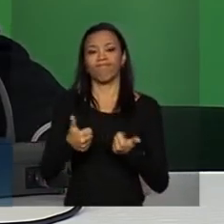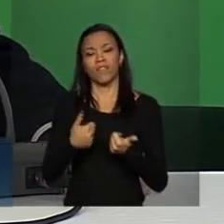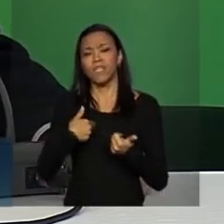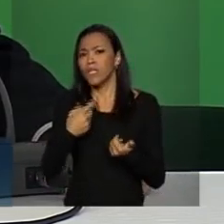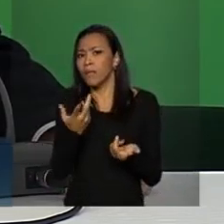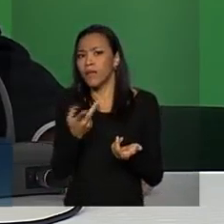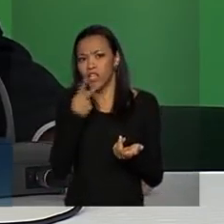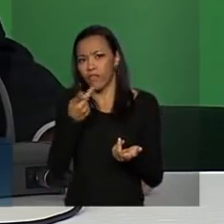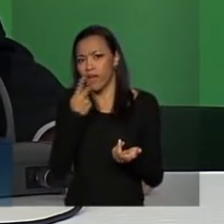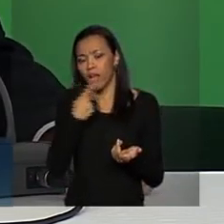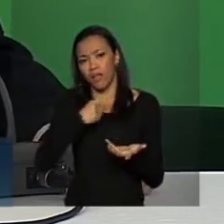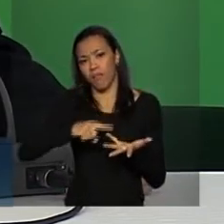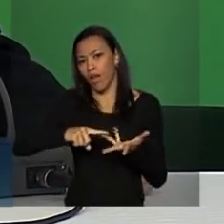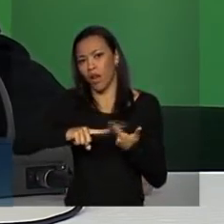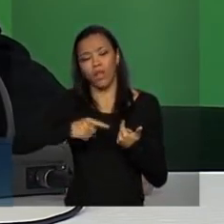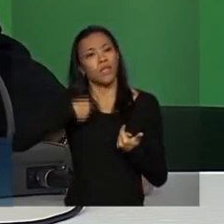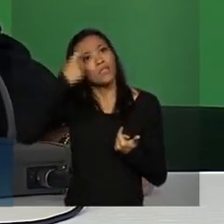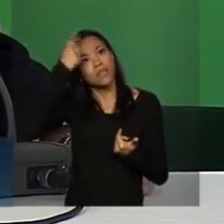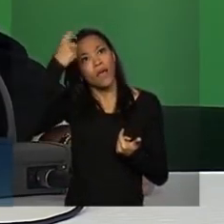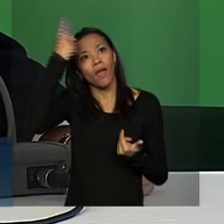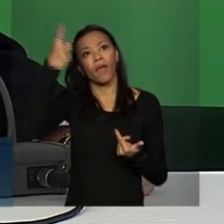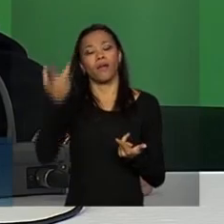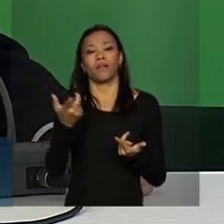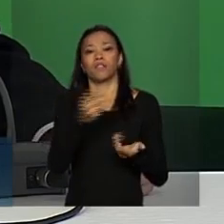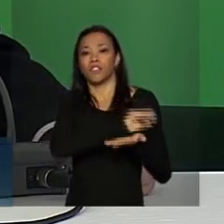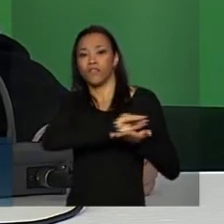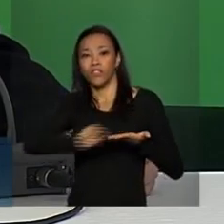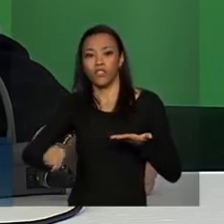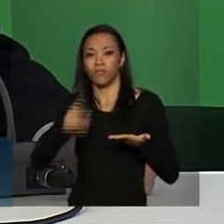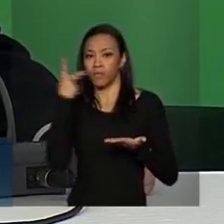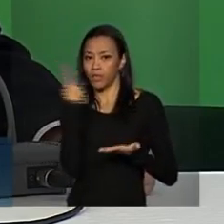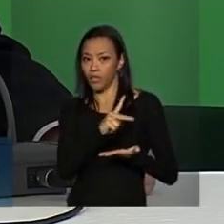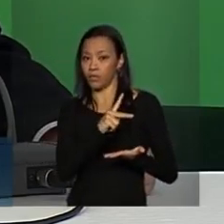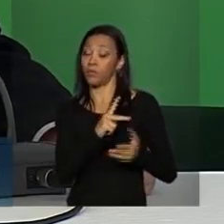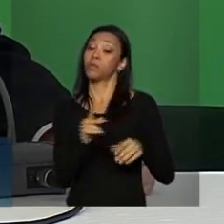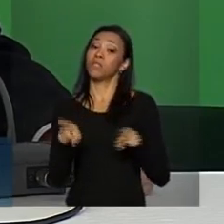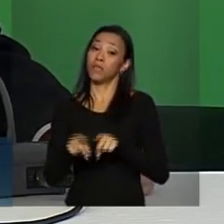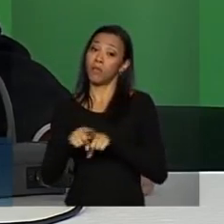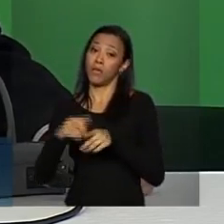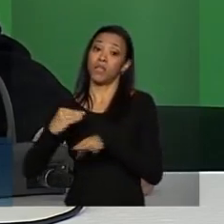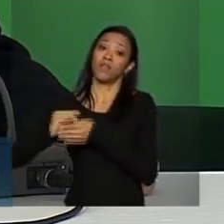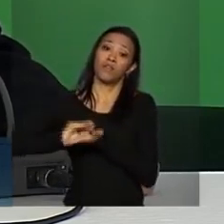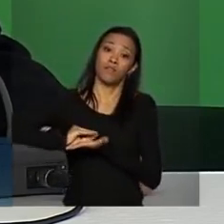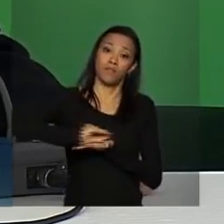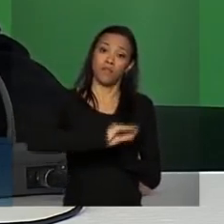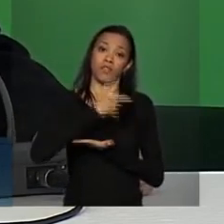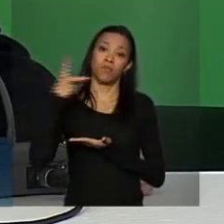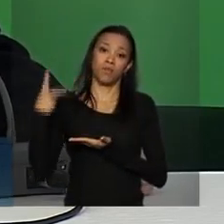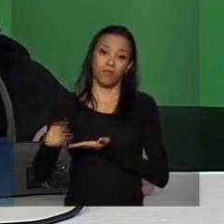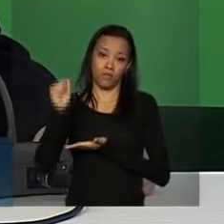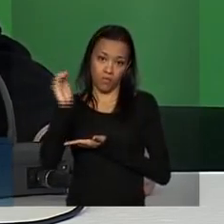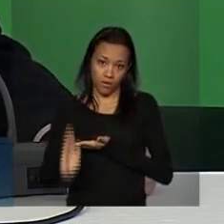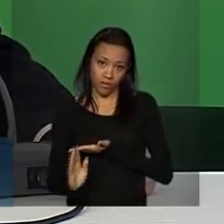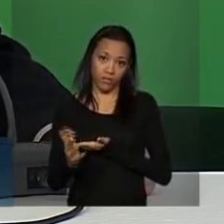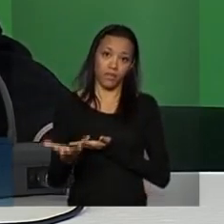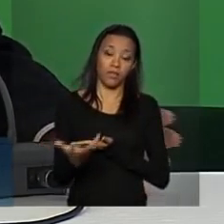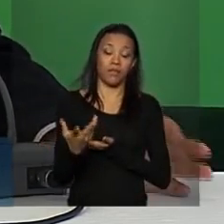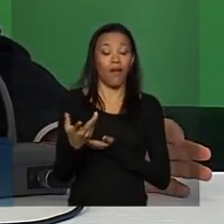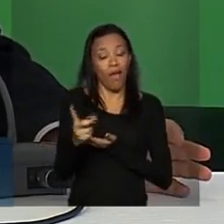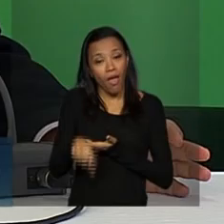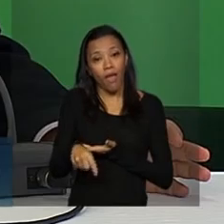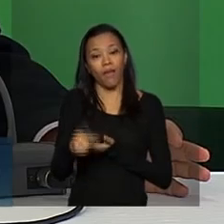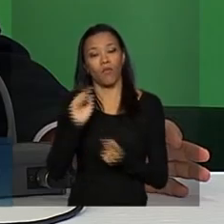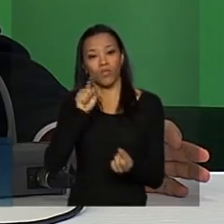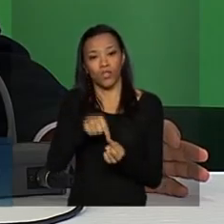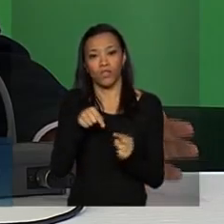vários pontos, tanto de investimentos do México aqui como de investimentos do Brasil no México, mas a ideia é que a visita sirva para aprofundar isso. Então,